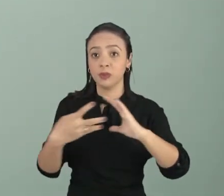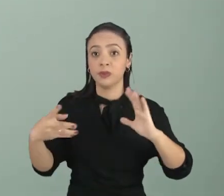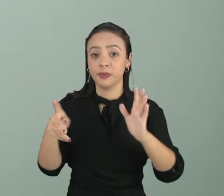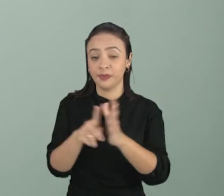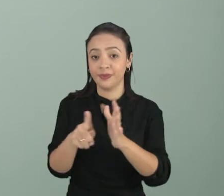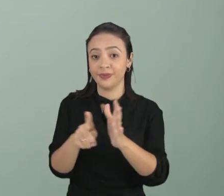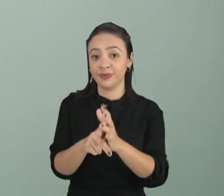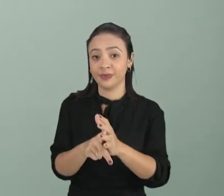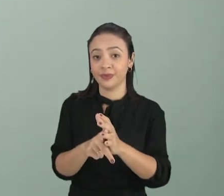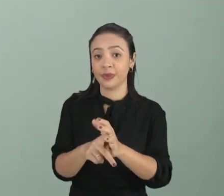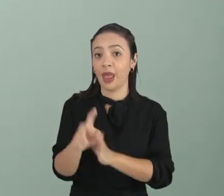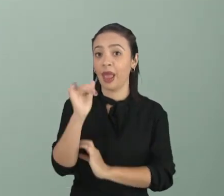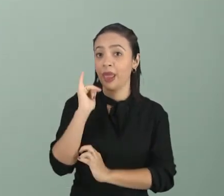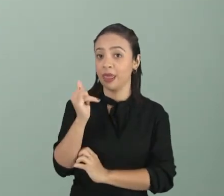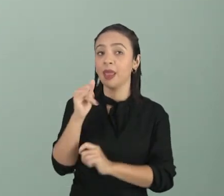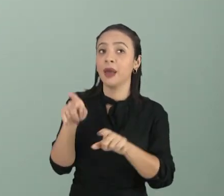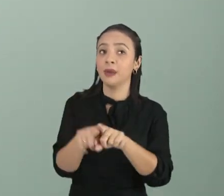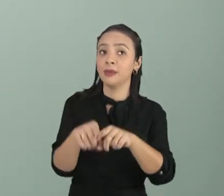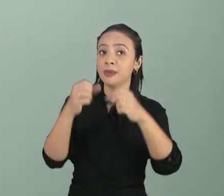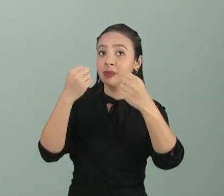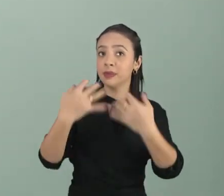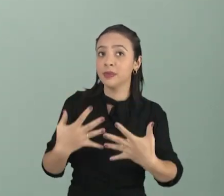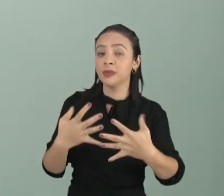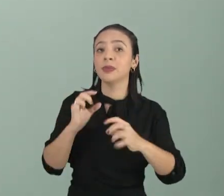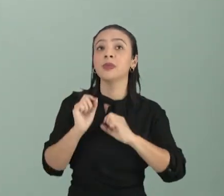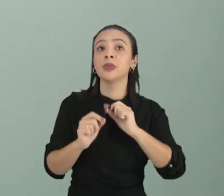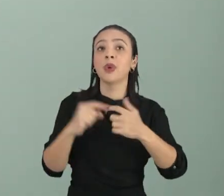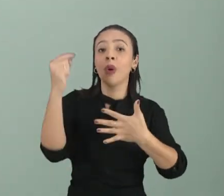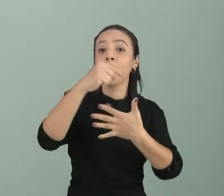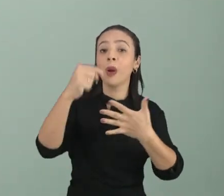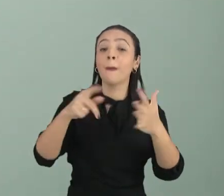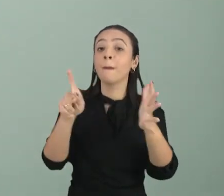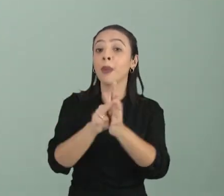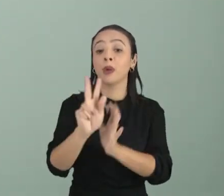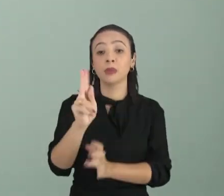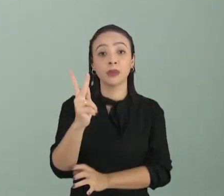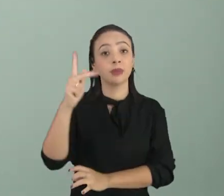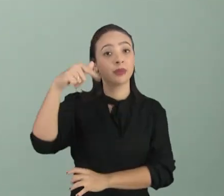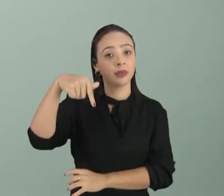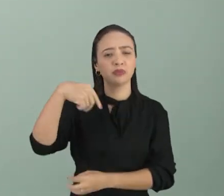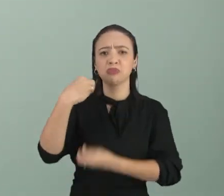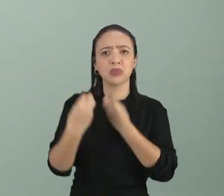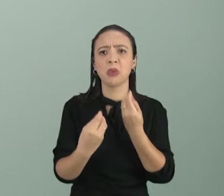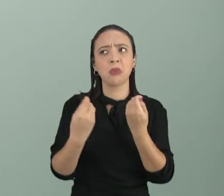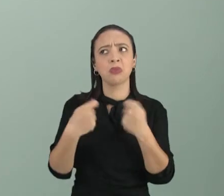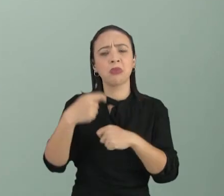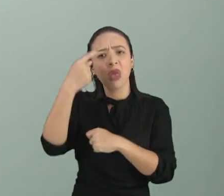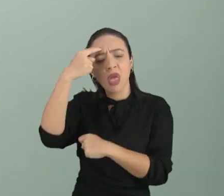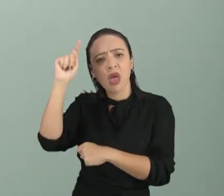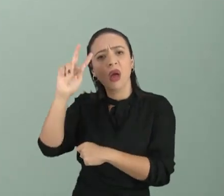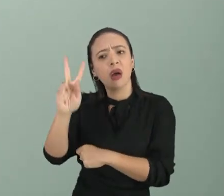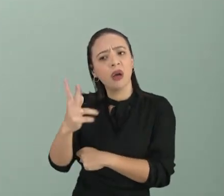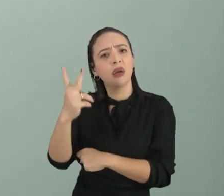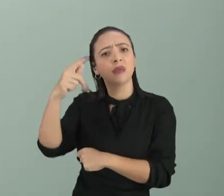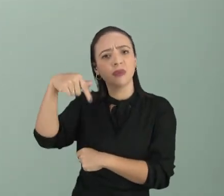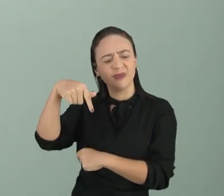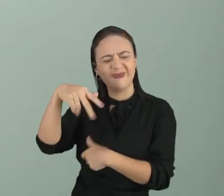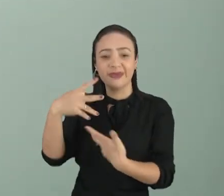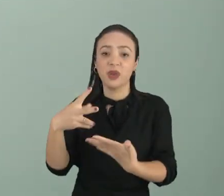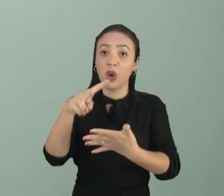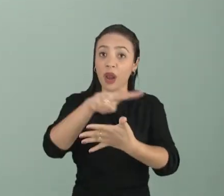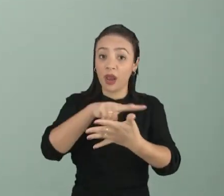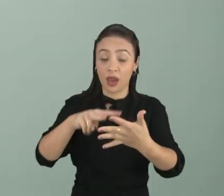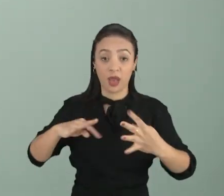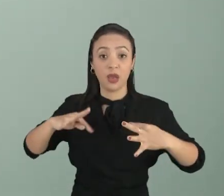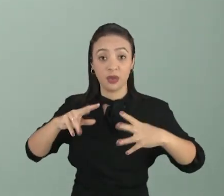narrativa, agora nós vamos falar sobre os elementos da HQ. Como se forma um HQ? Na leitura